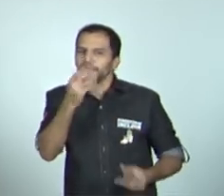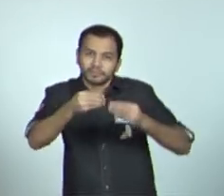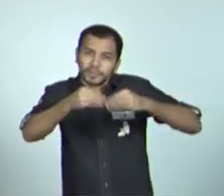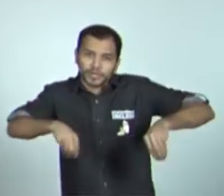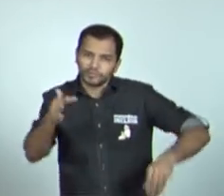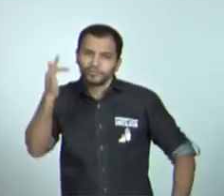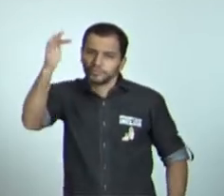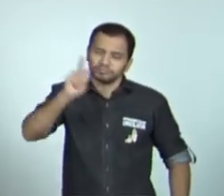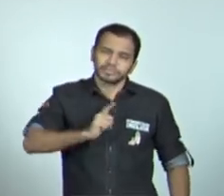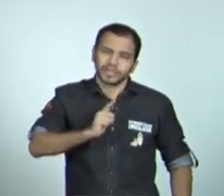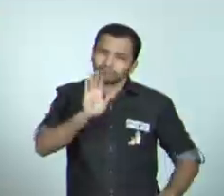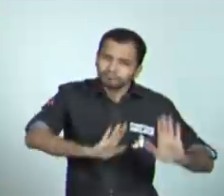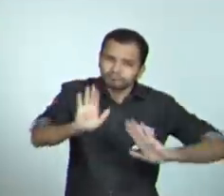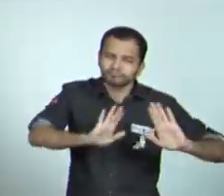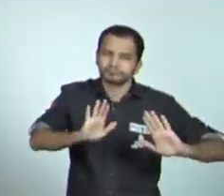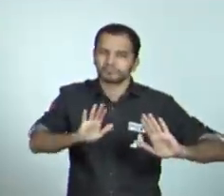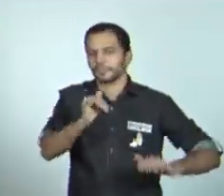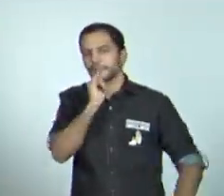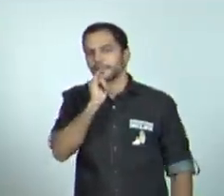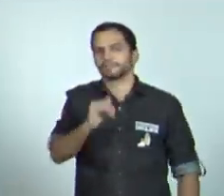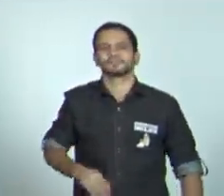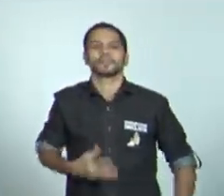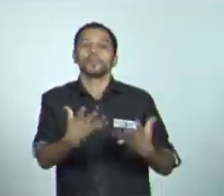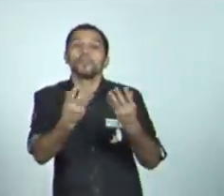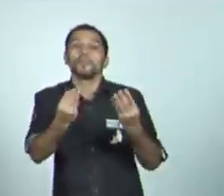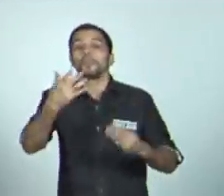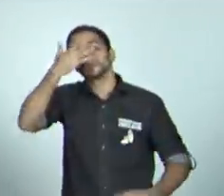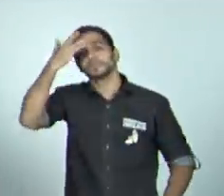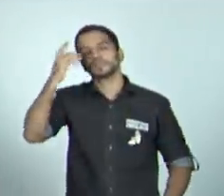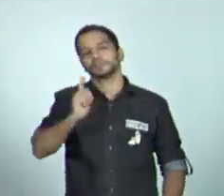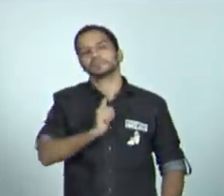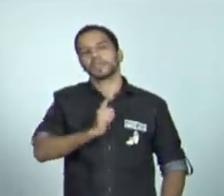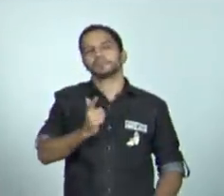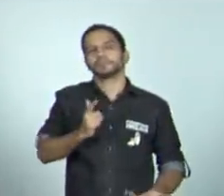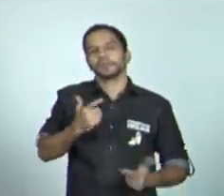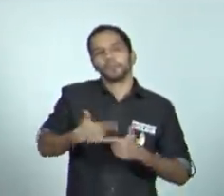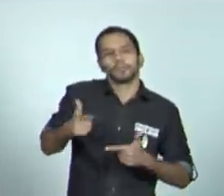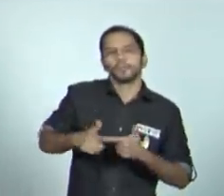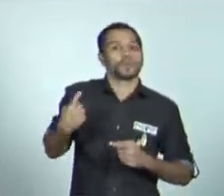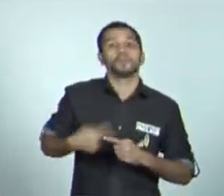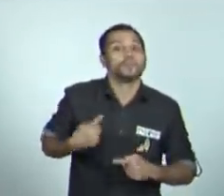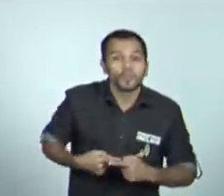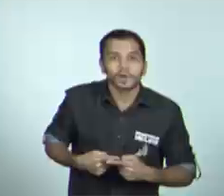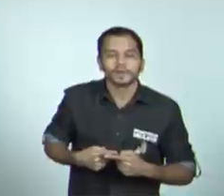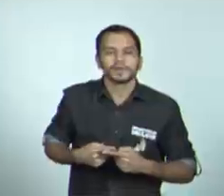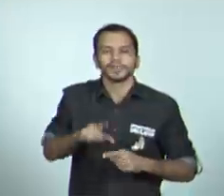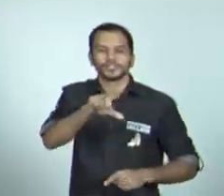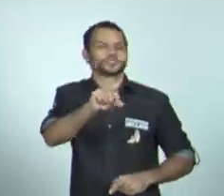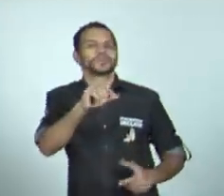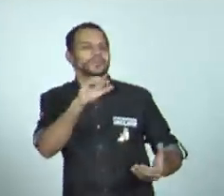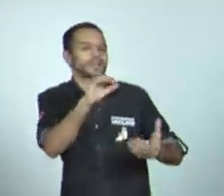que vieram suas mãos por exemplo tem muita gente se sentindo ameaçado porque escolheu um